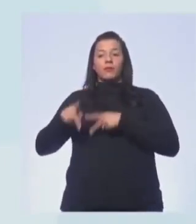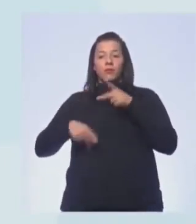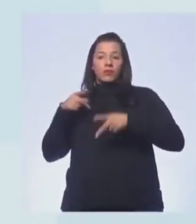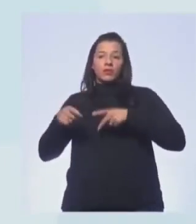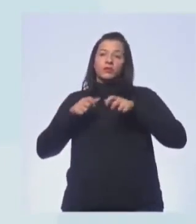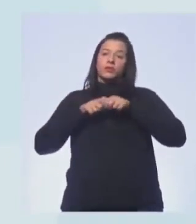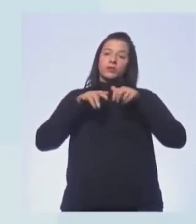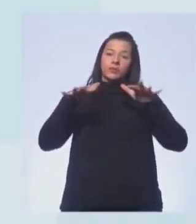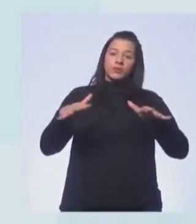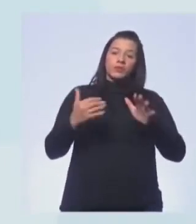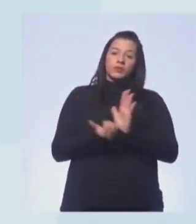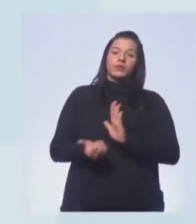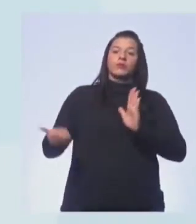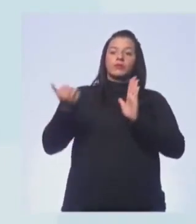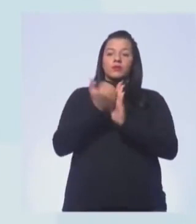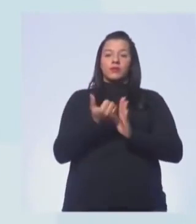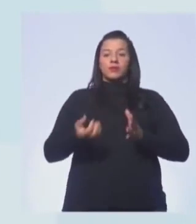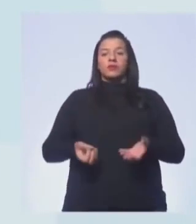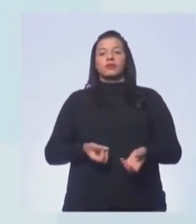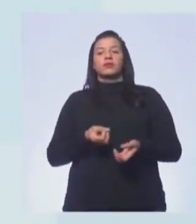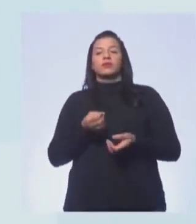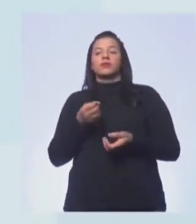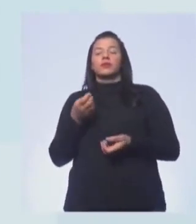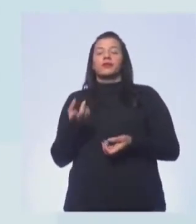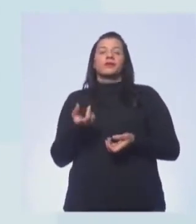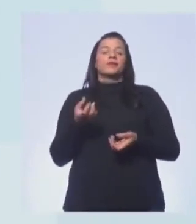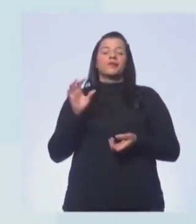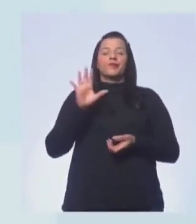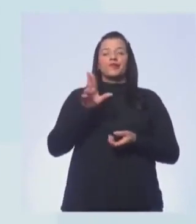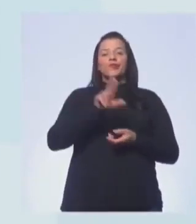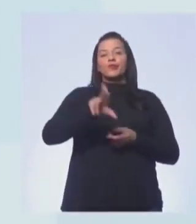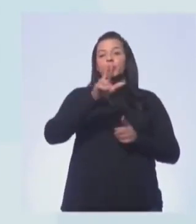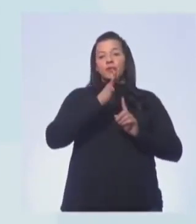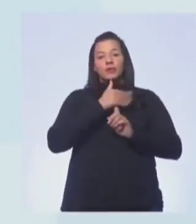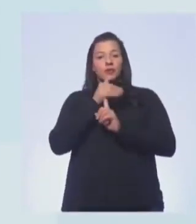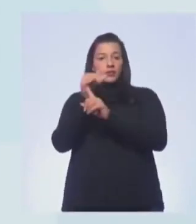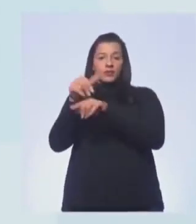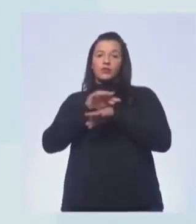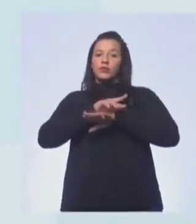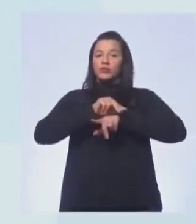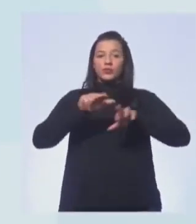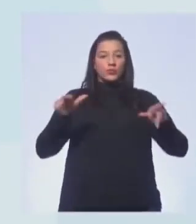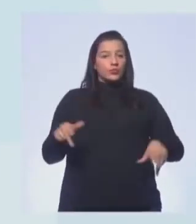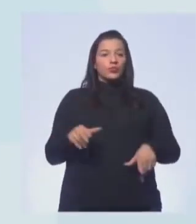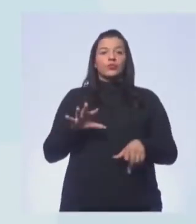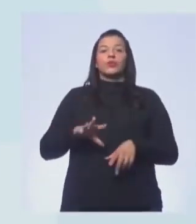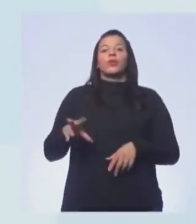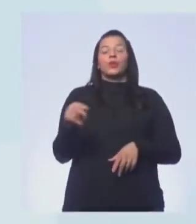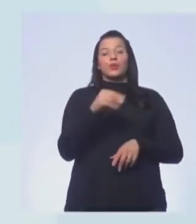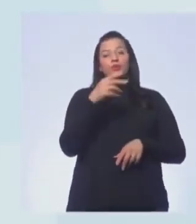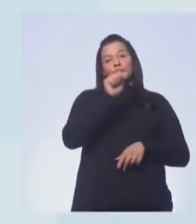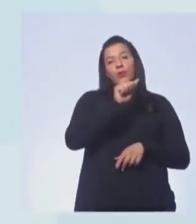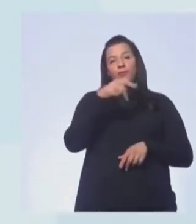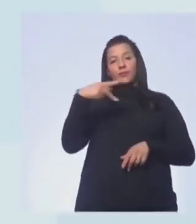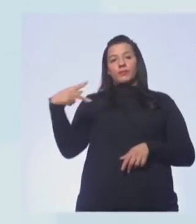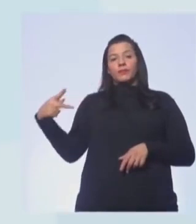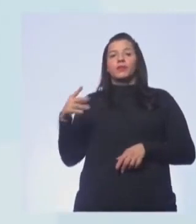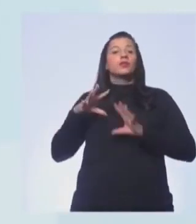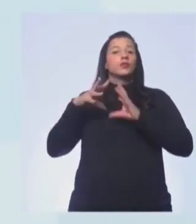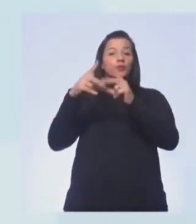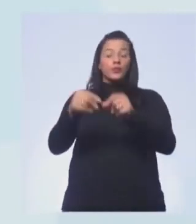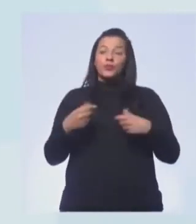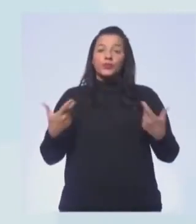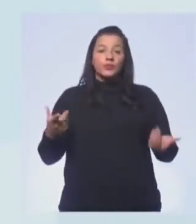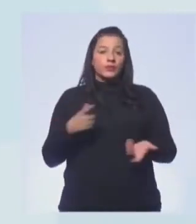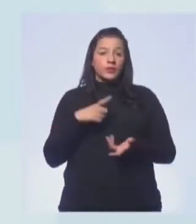os smartphones cada vez mais tecnológicos e acessa tudo, os apps, né? Os aplicativos, eles fazem tudo. Então, assim,